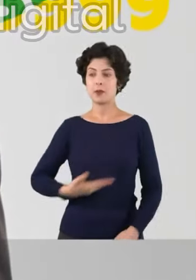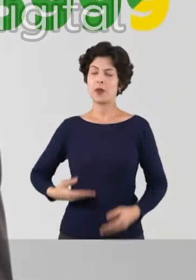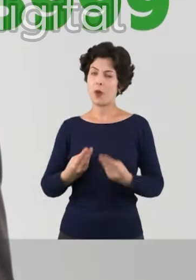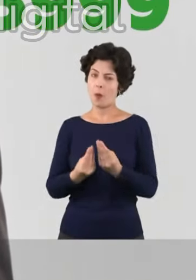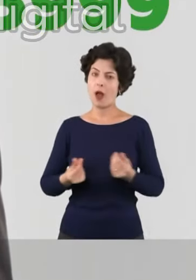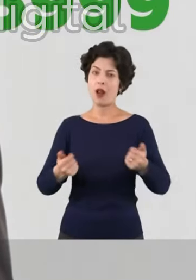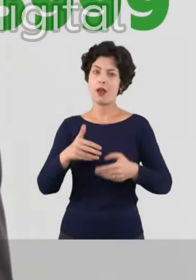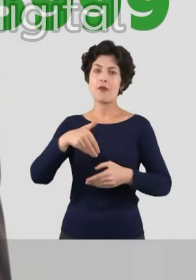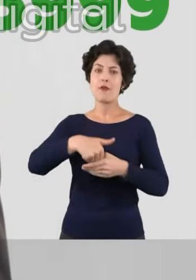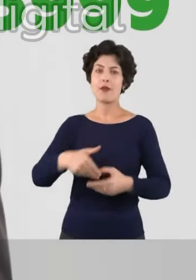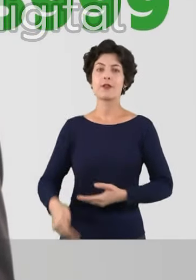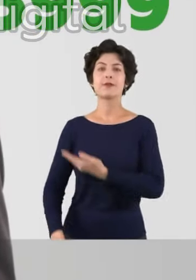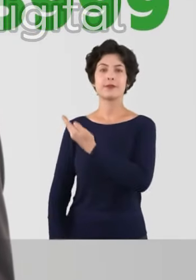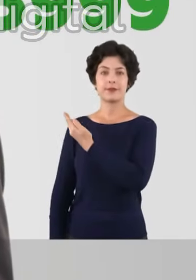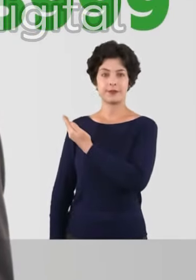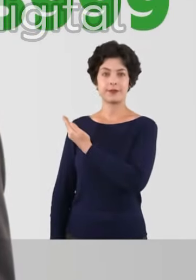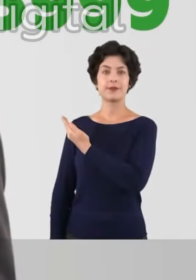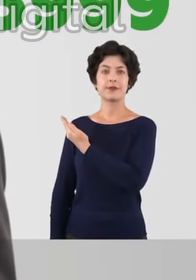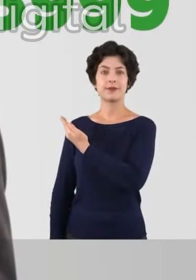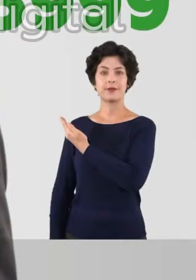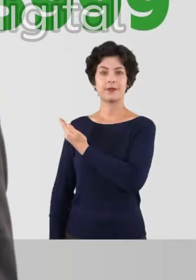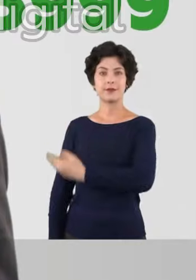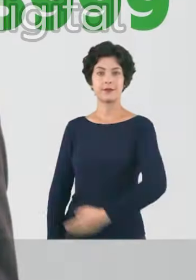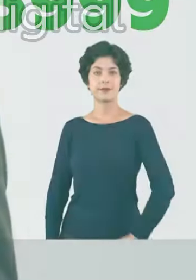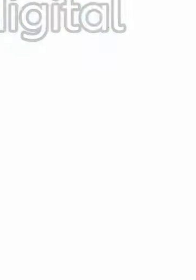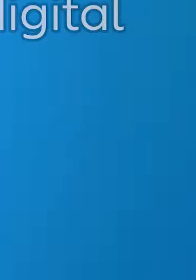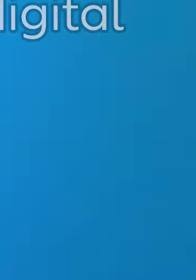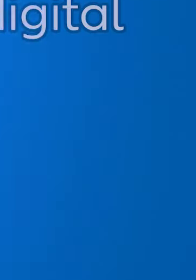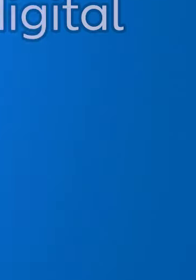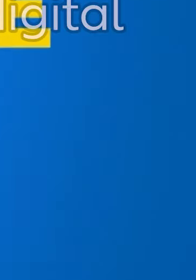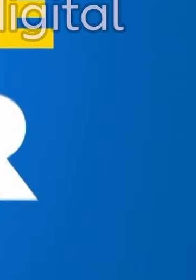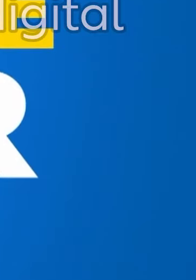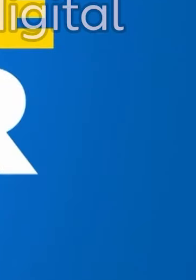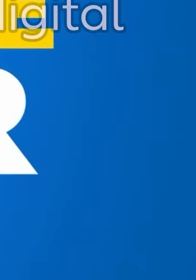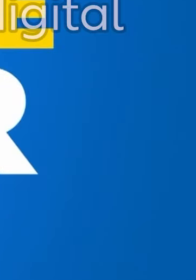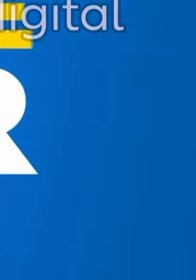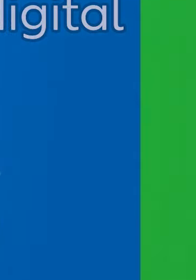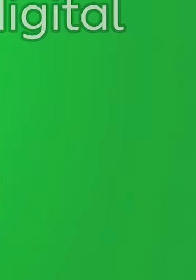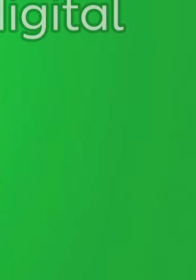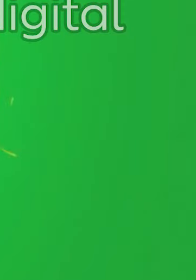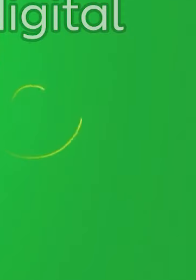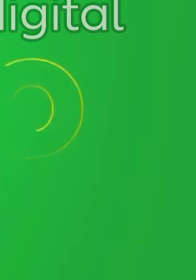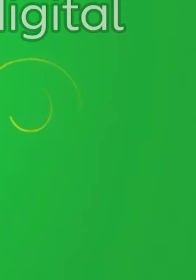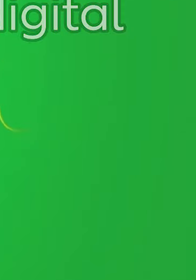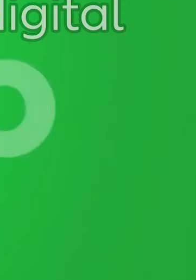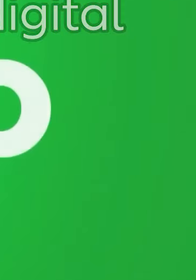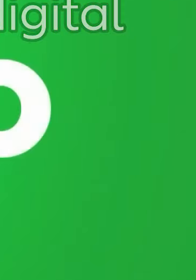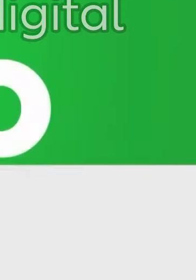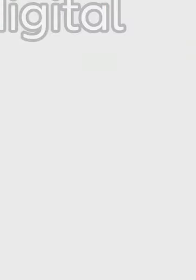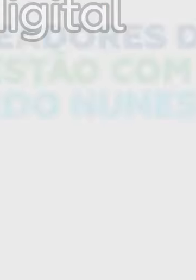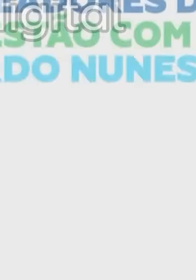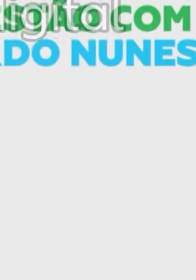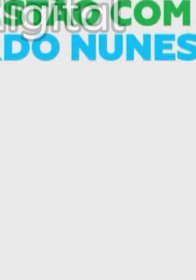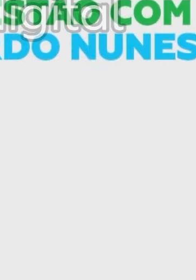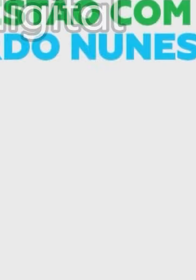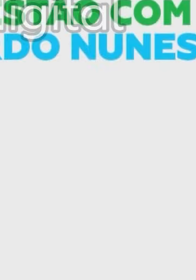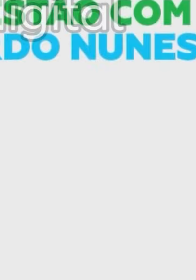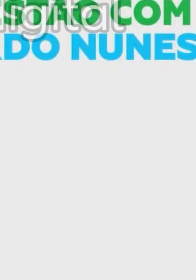pública de qualidade, vote Daniel Vieira, 25-999. Isso não pode parar. Isso é caminho seguro.